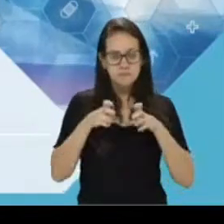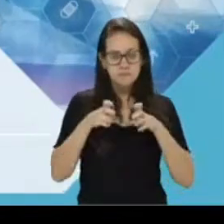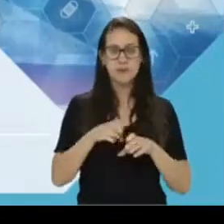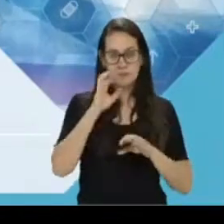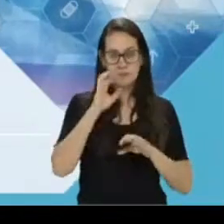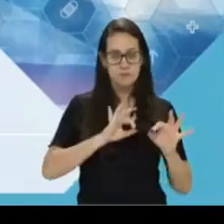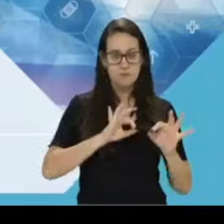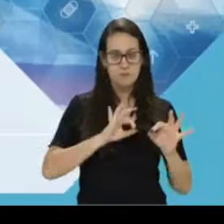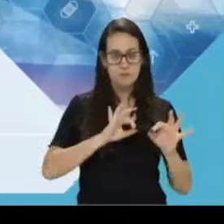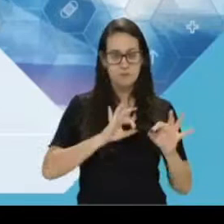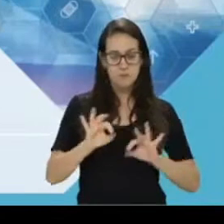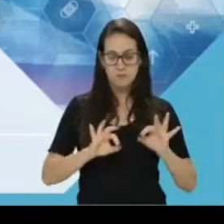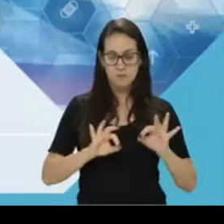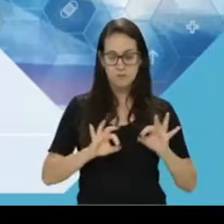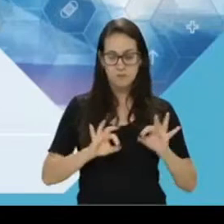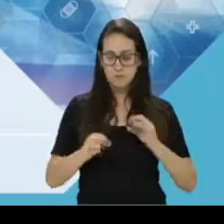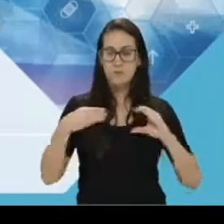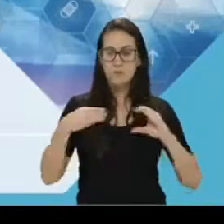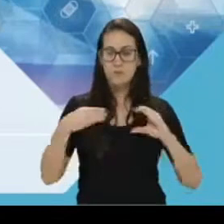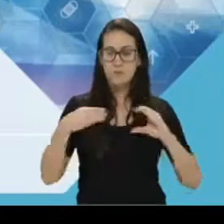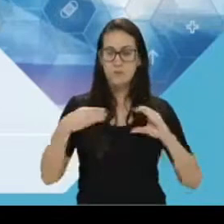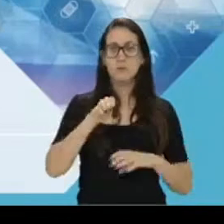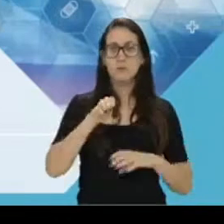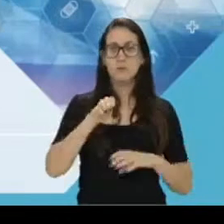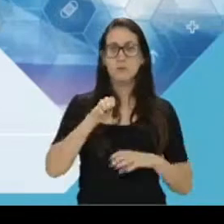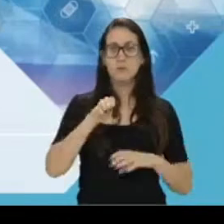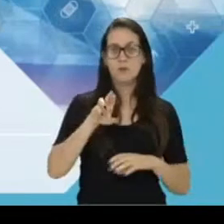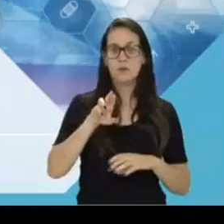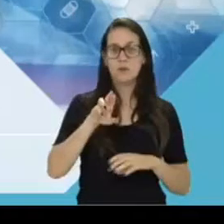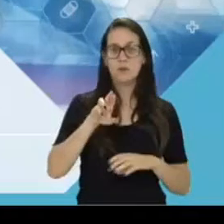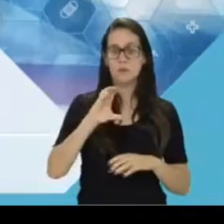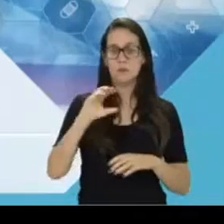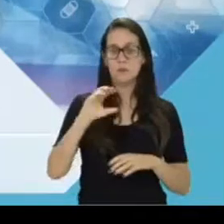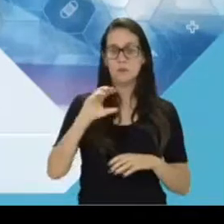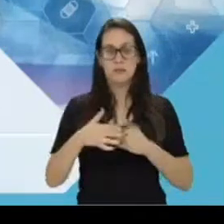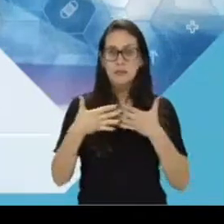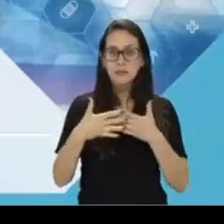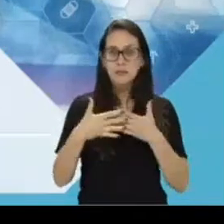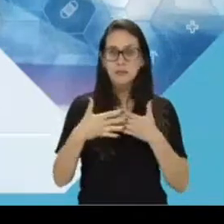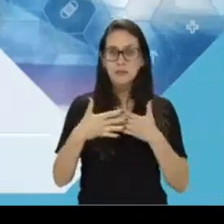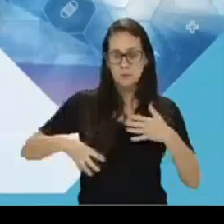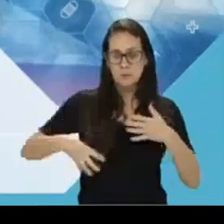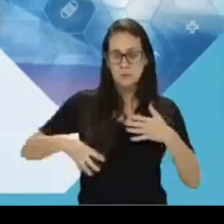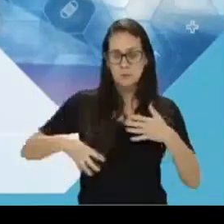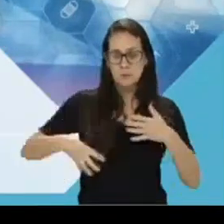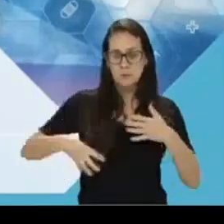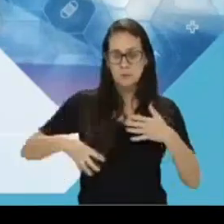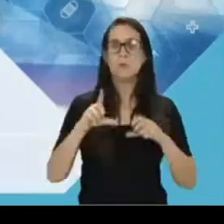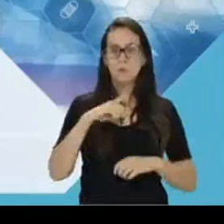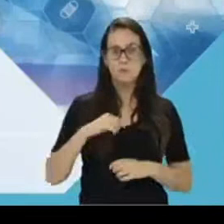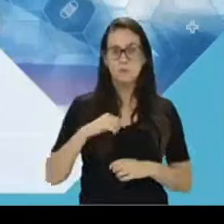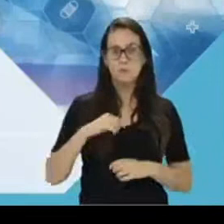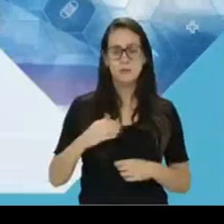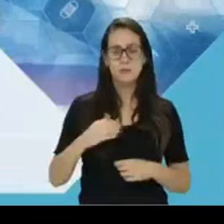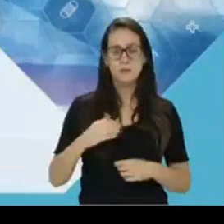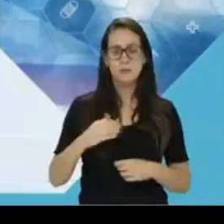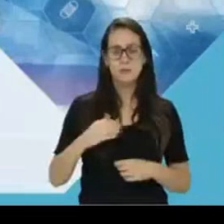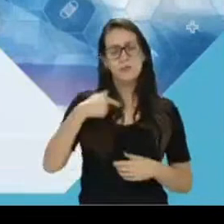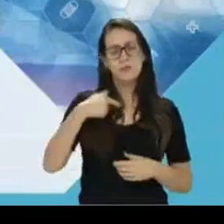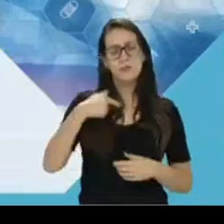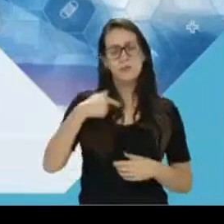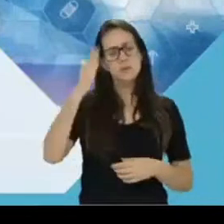organização hierárquica das células eucariontes quanto à formação de tecidos em órgãos. Então, nós sabemos que as